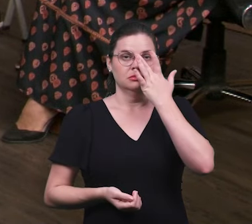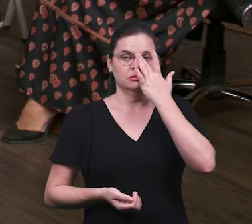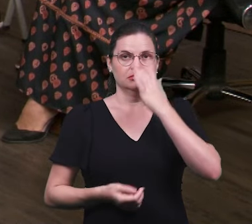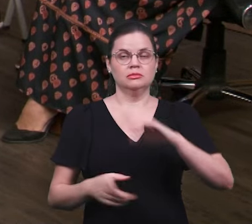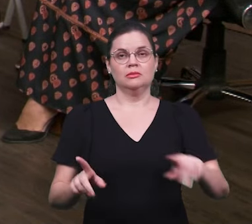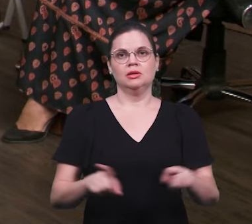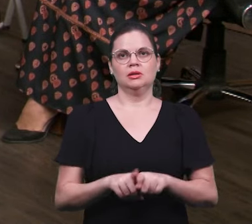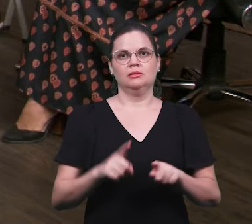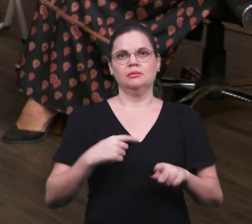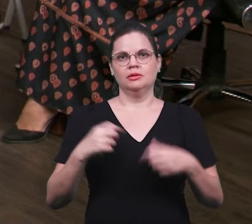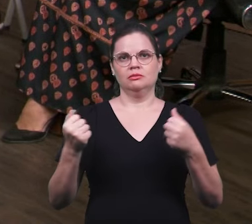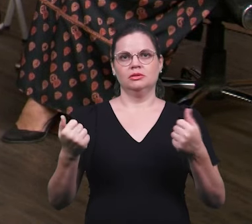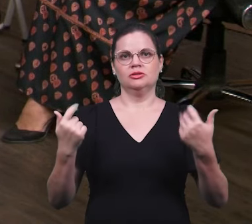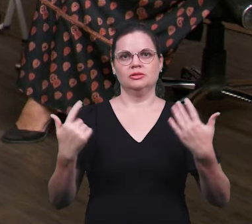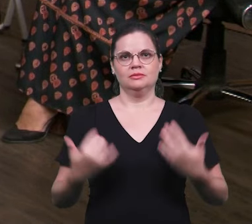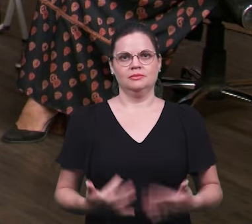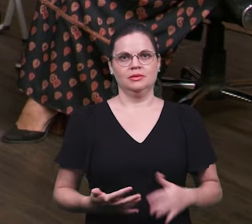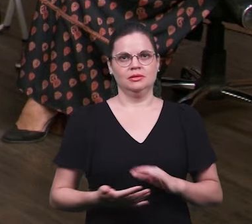dizer mais, Nínife.